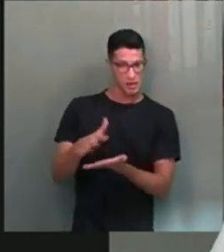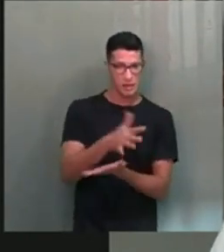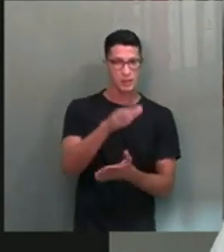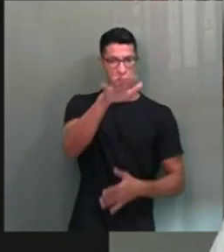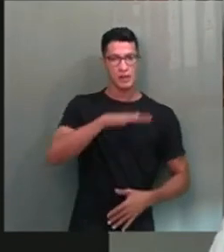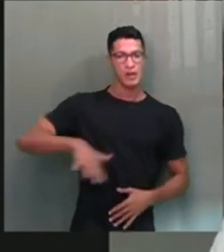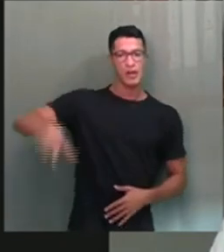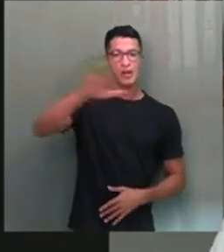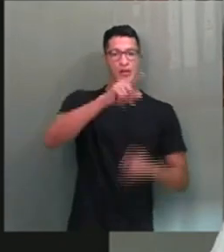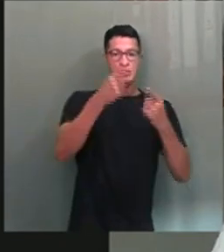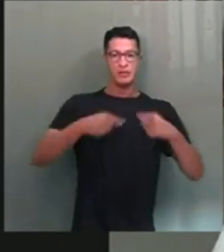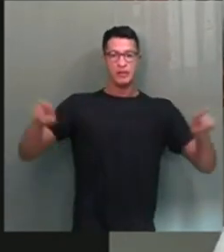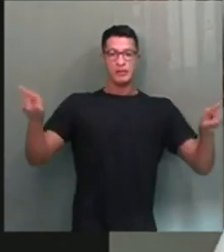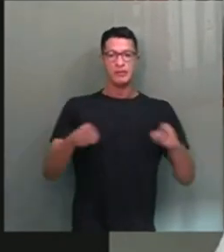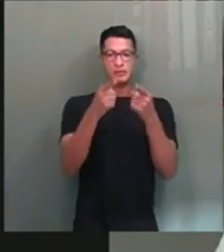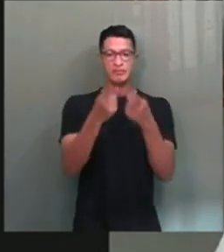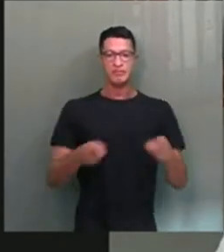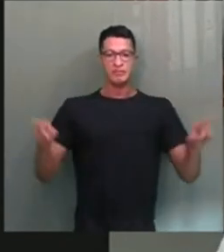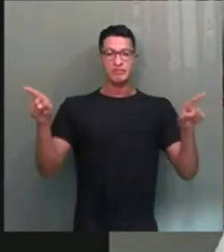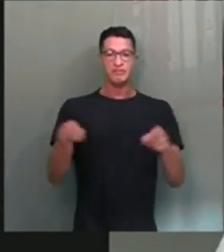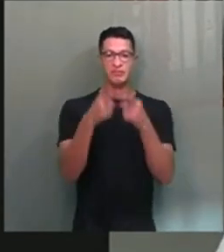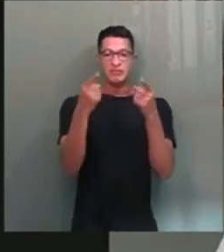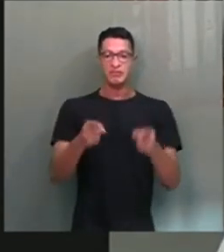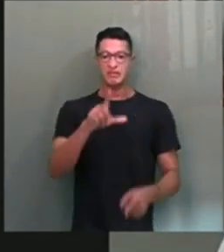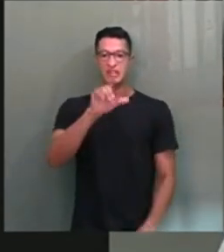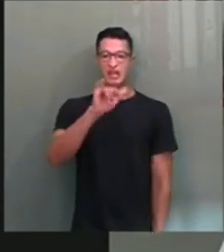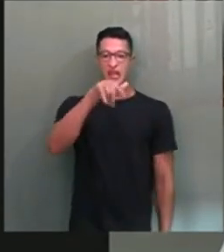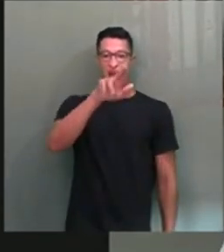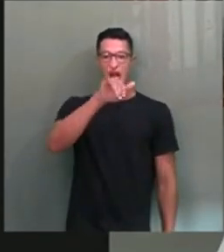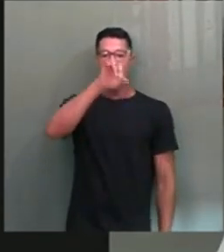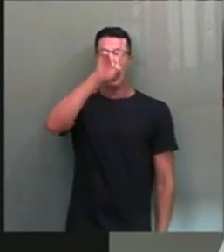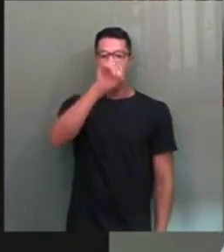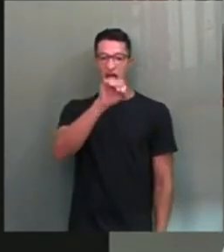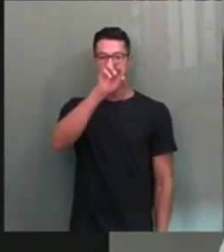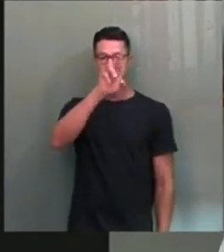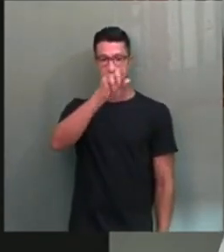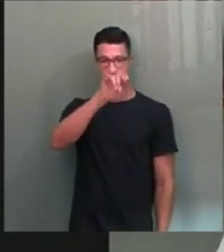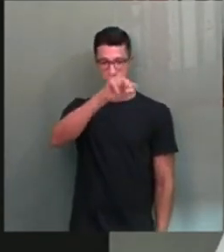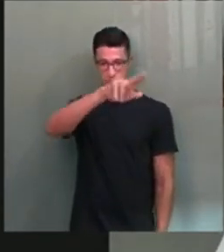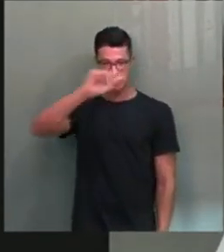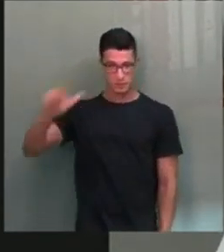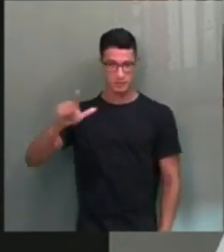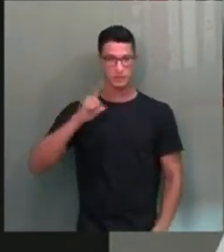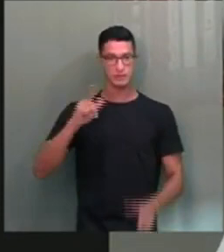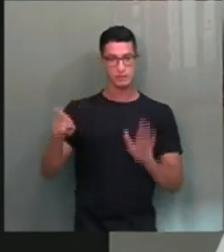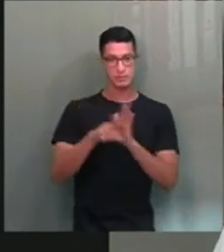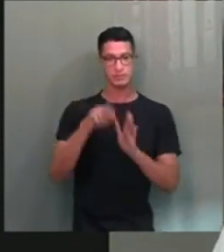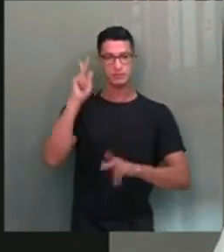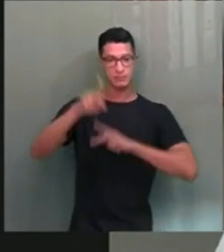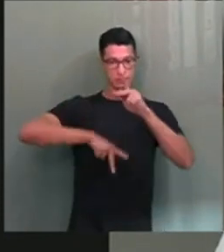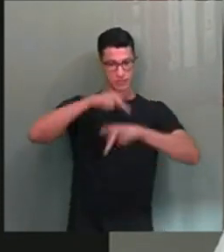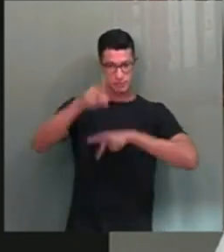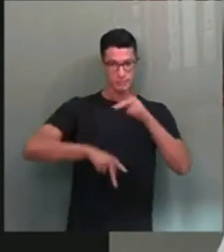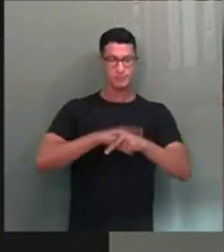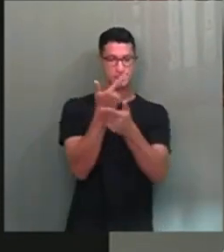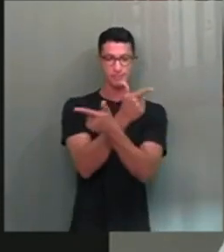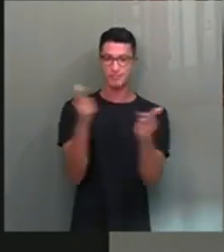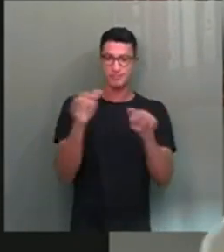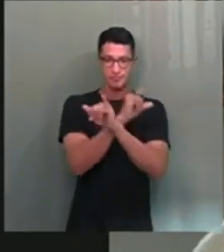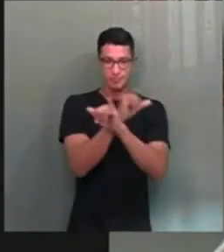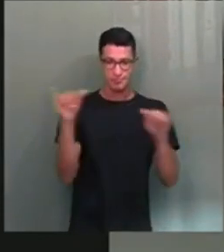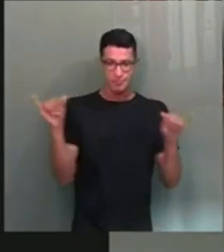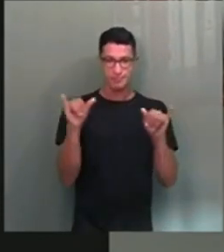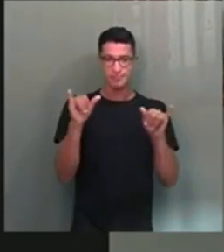cenário musical contemporâneo, sobre os ritmos regionais, os clássicos populares, sem falar